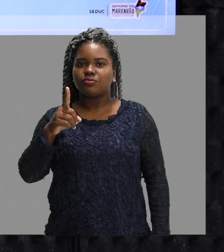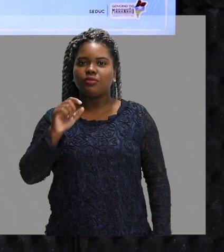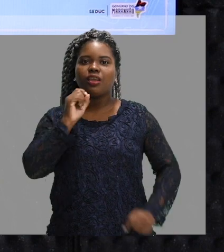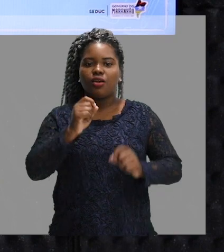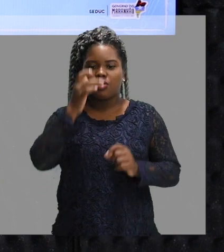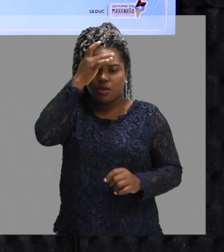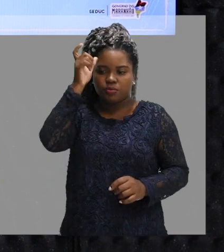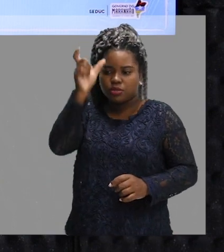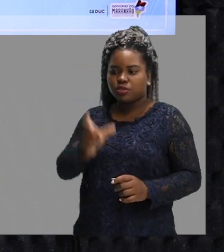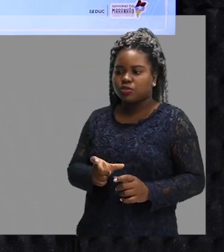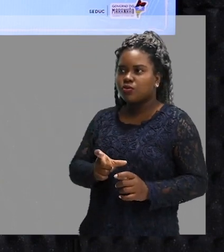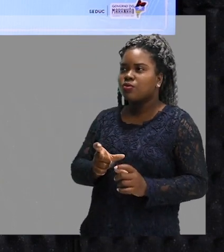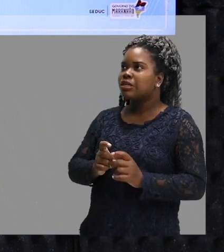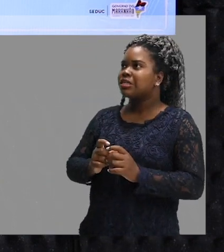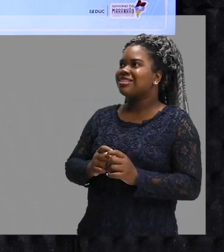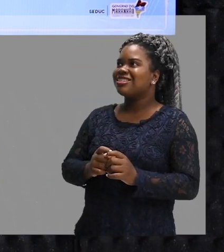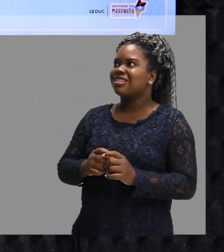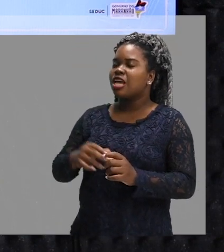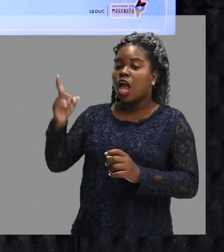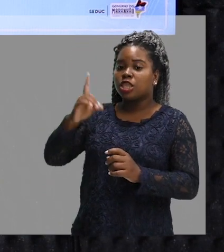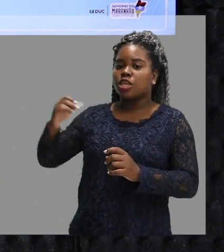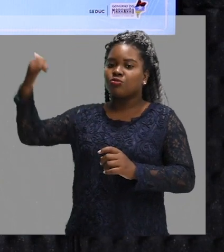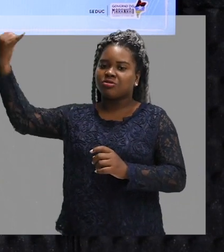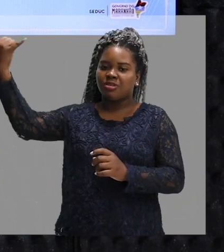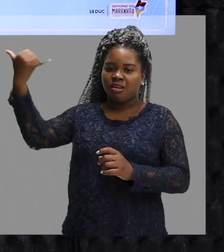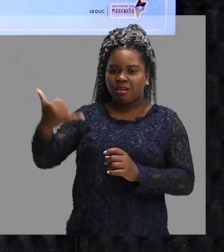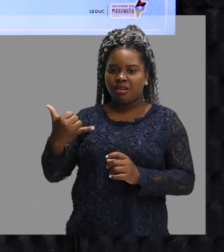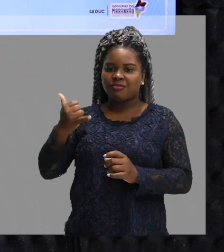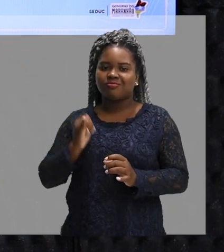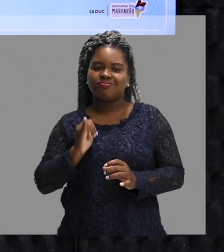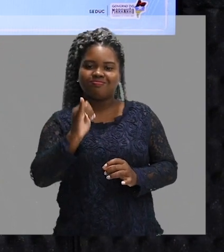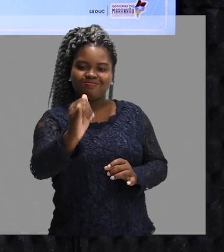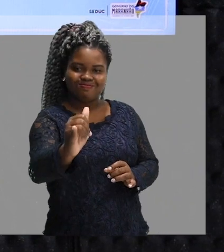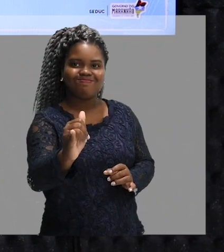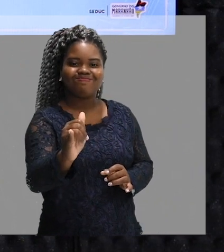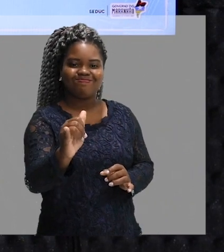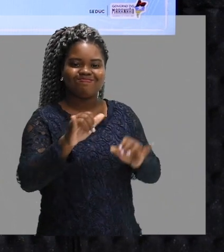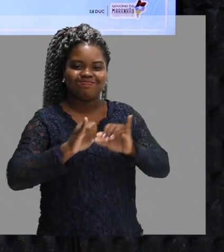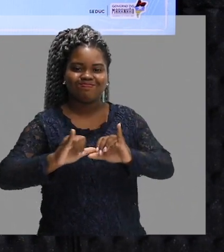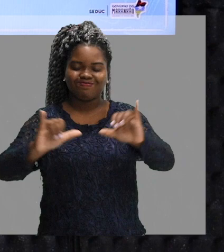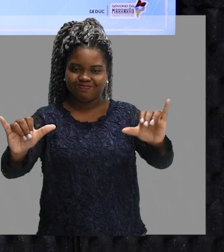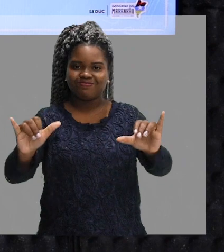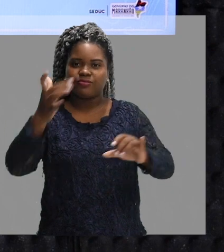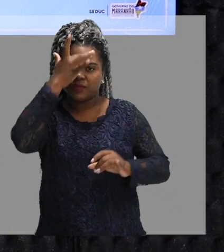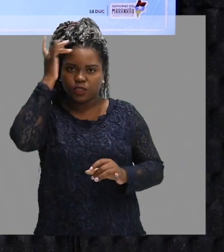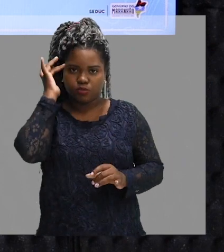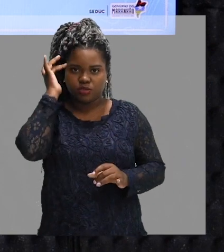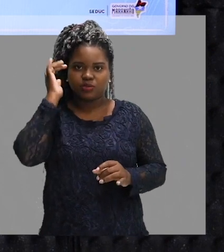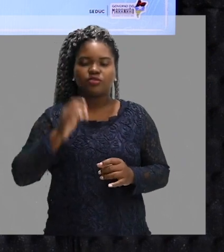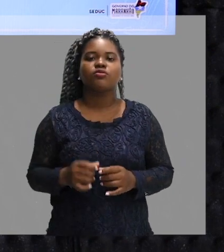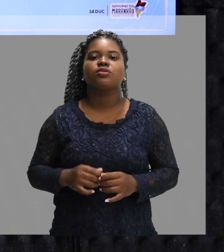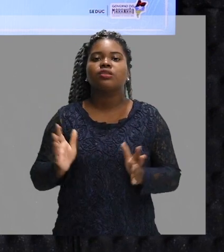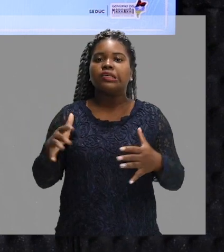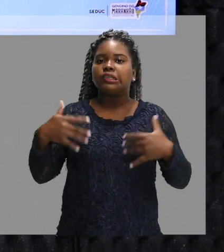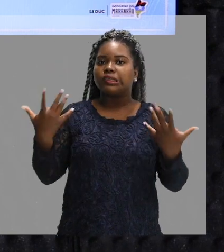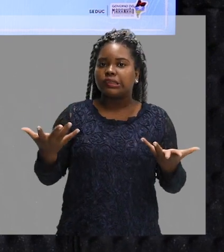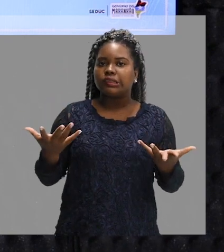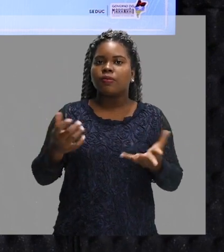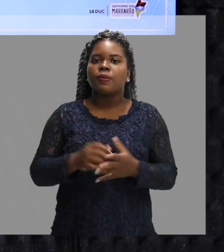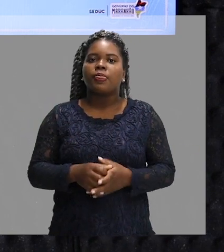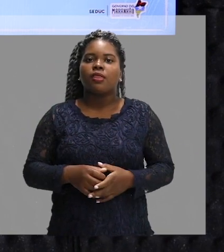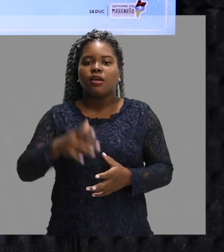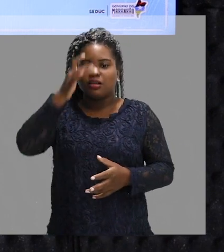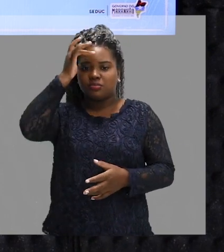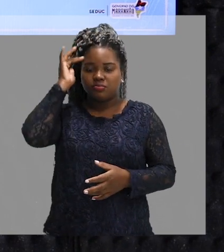Deus e fala com os outros deuses, mas fala com a humanidade. Por isso é que quando tinha um enterro do faraó, era uma coisa